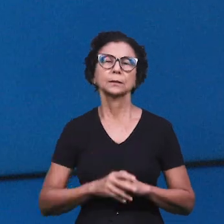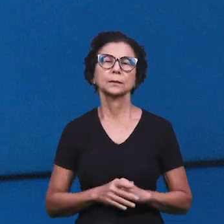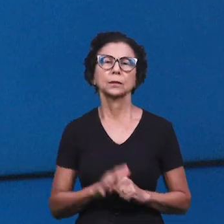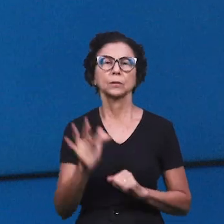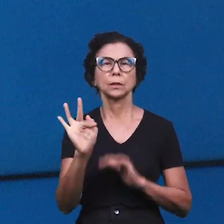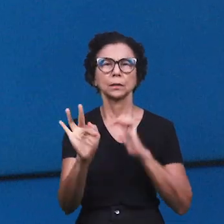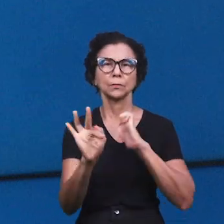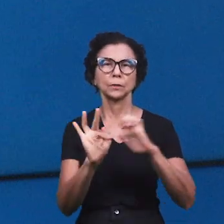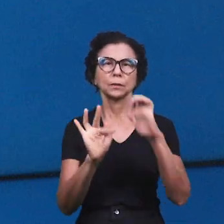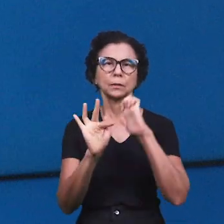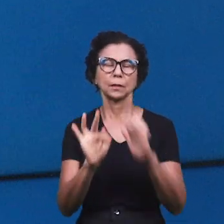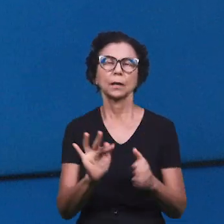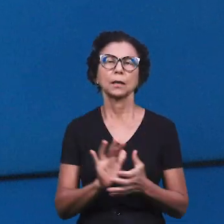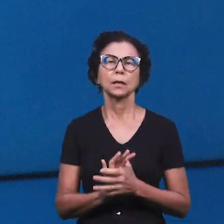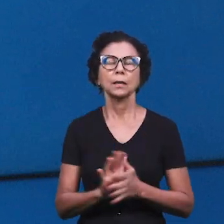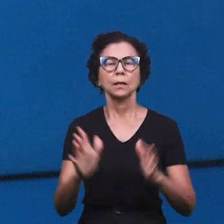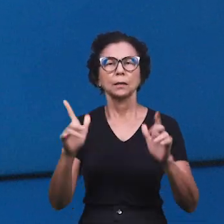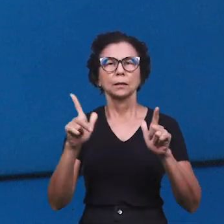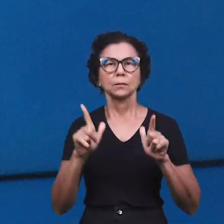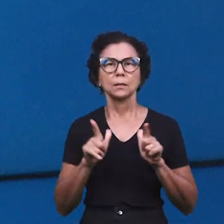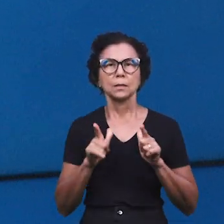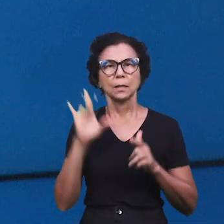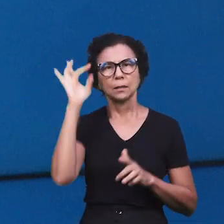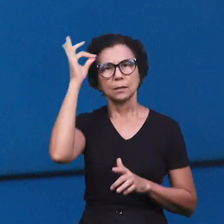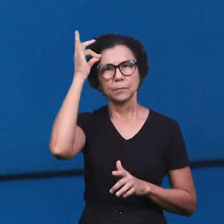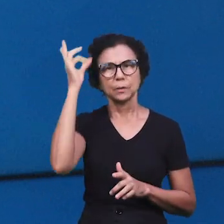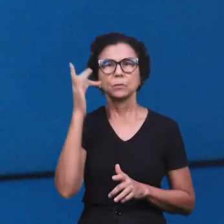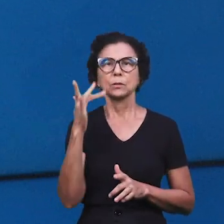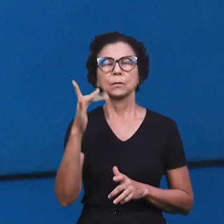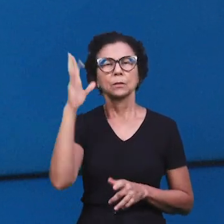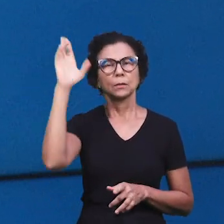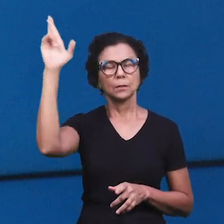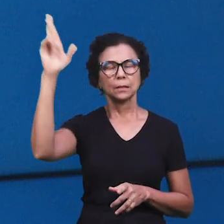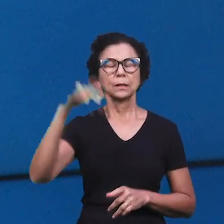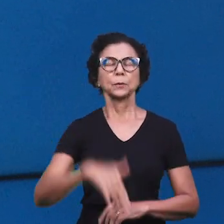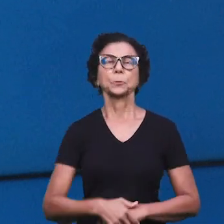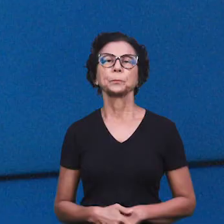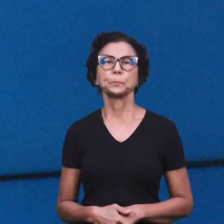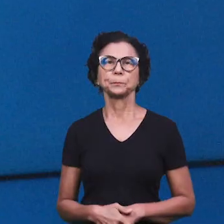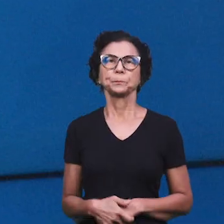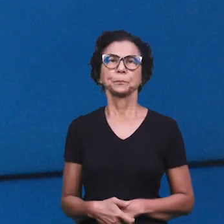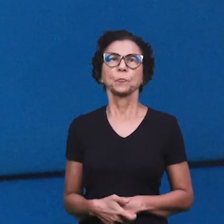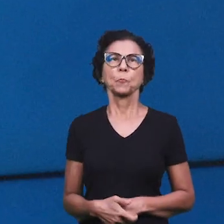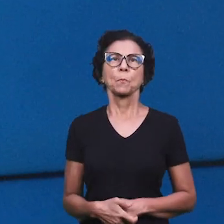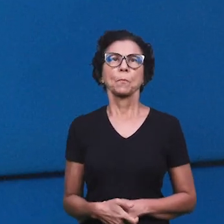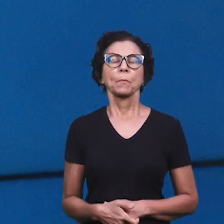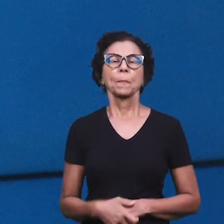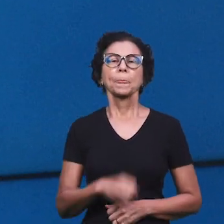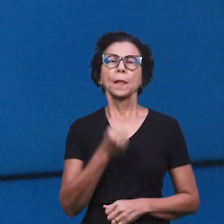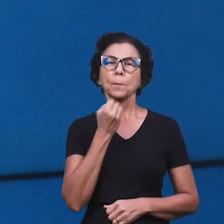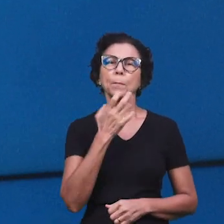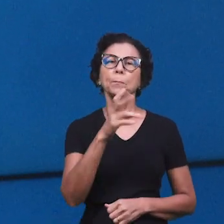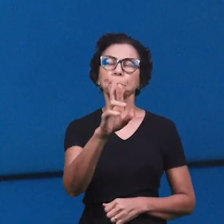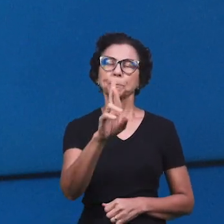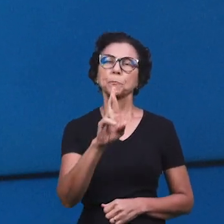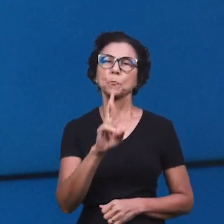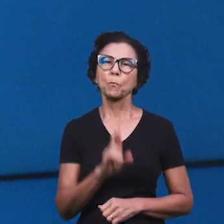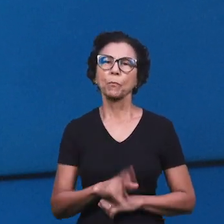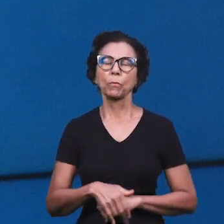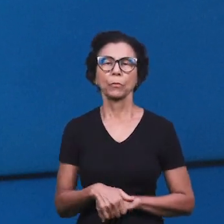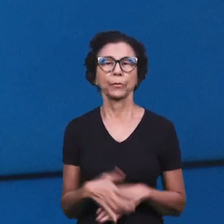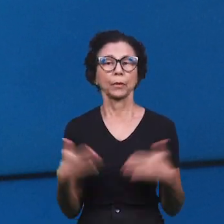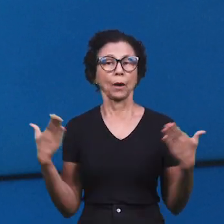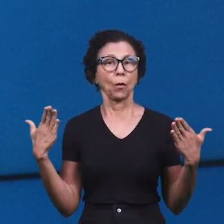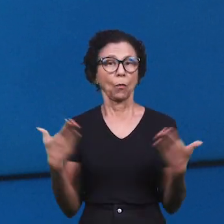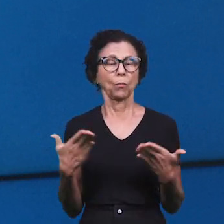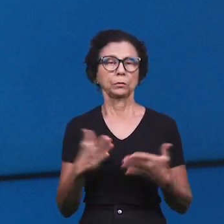para mostrar exatamente que hoje nós estamos vivendo aquilo que estava predito lá no Provérbio, né? Provérbio capítulo 1,